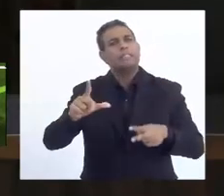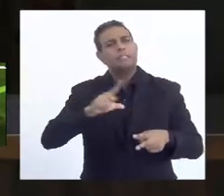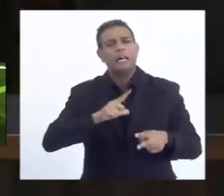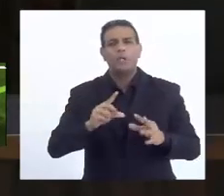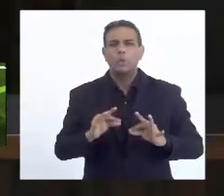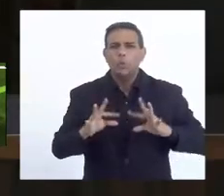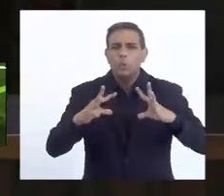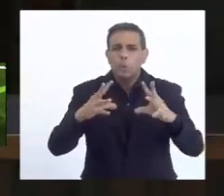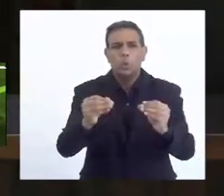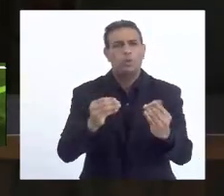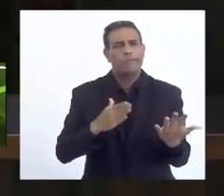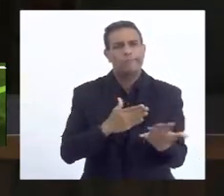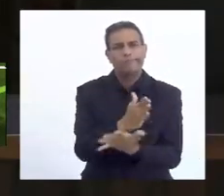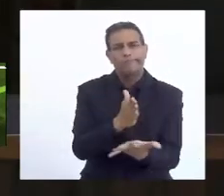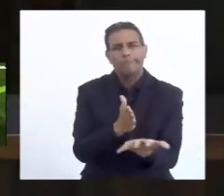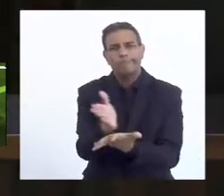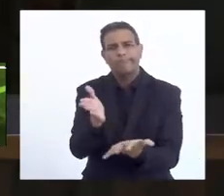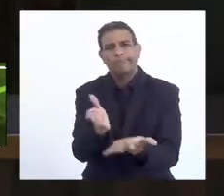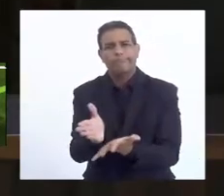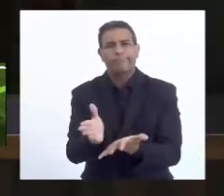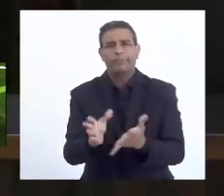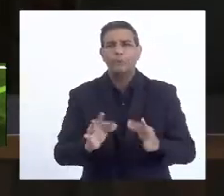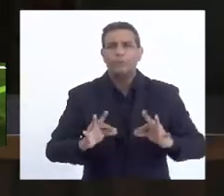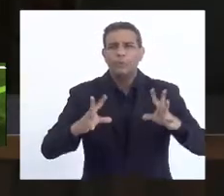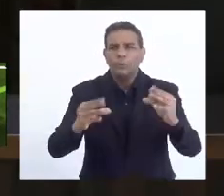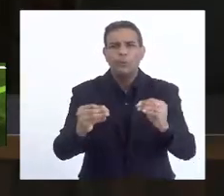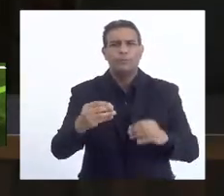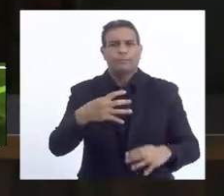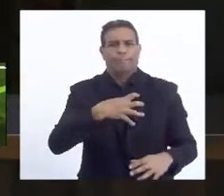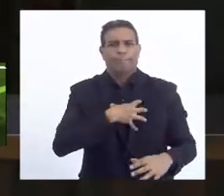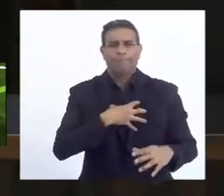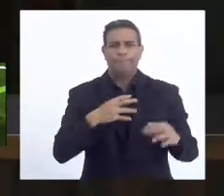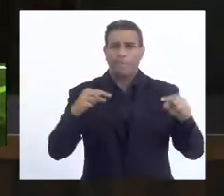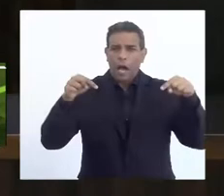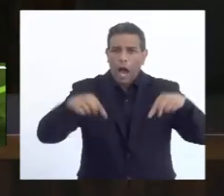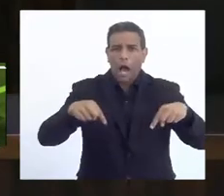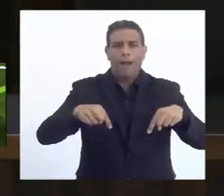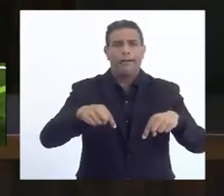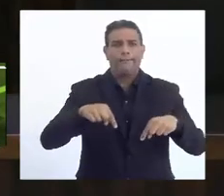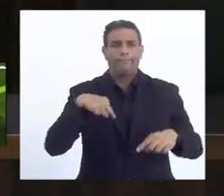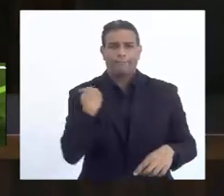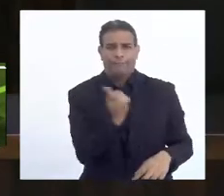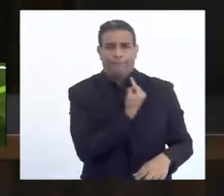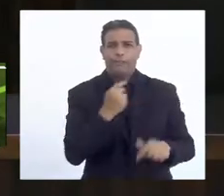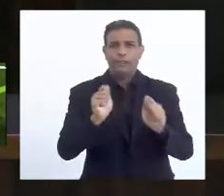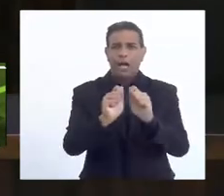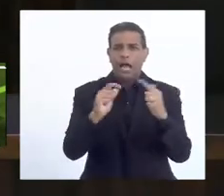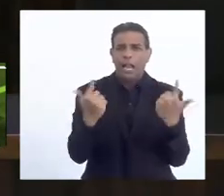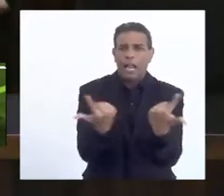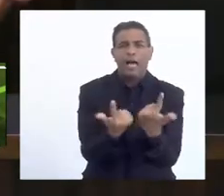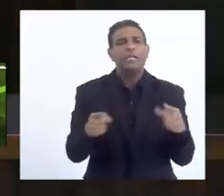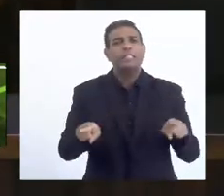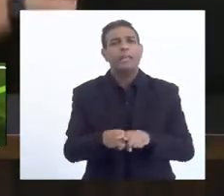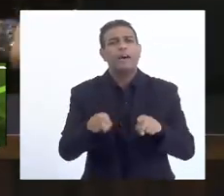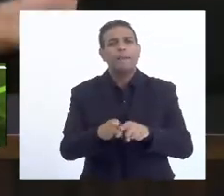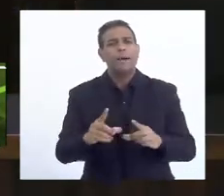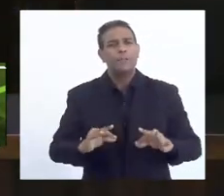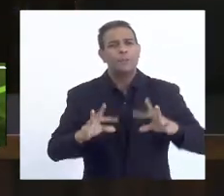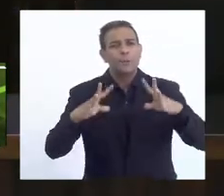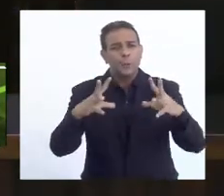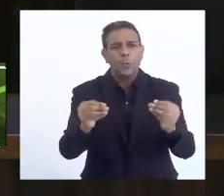em tudo quanto é canto. Não é somente aqui na LERJ a gente sofre, mas em tudo quanto é canto está